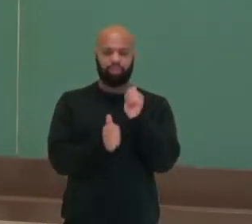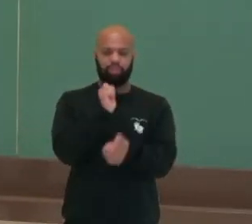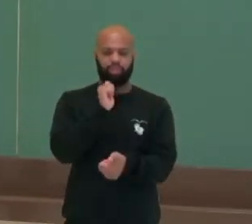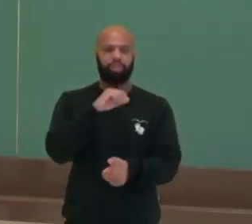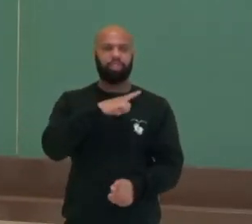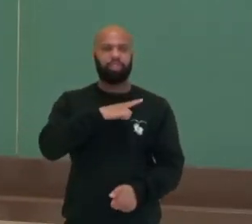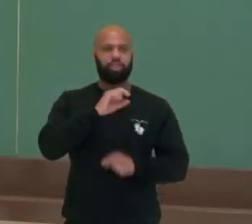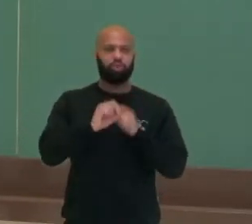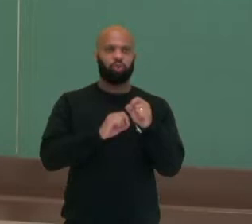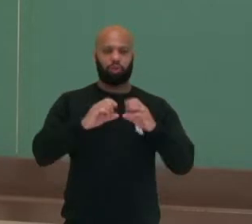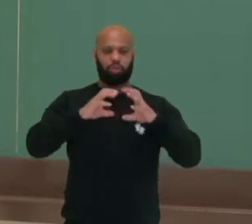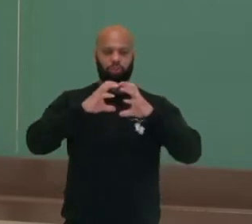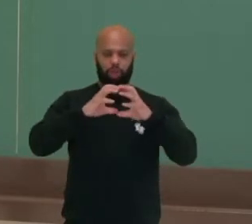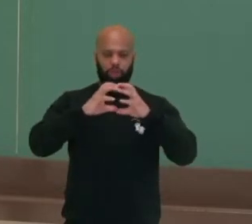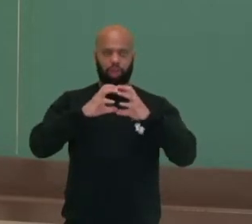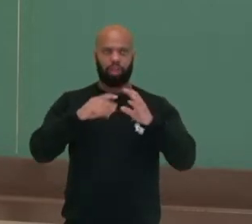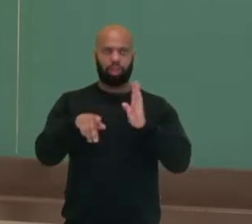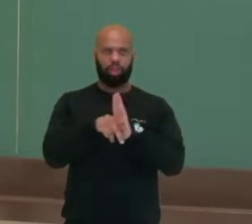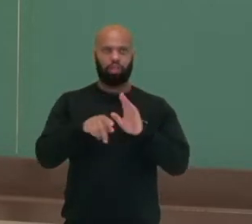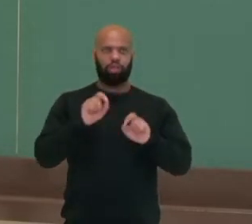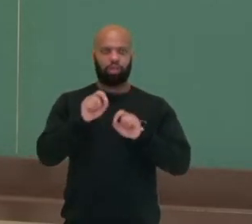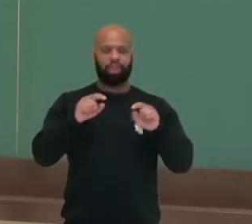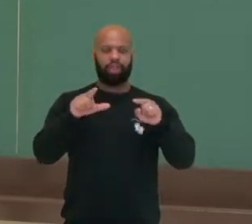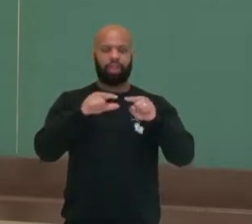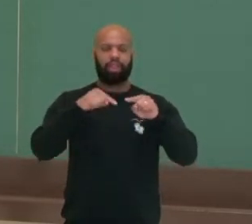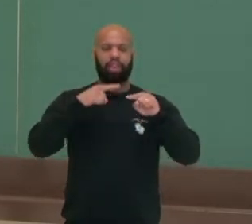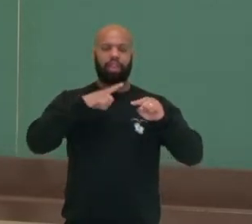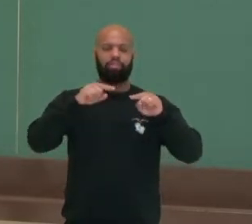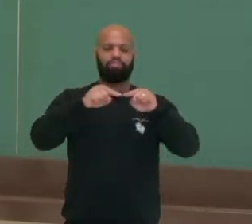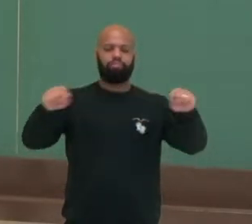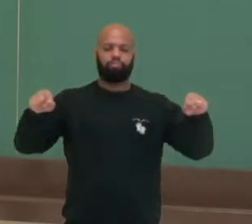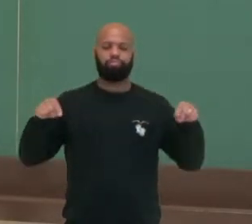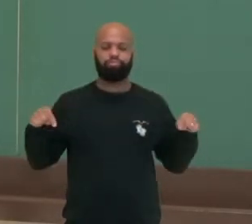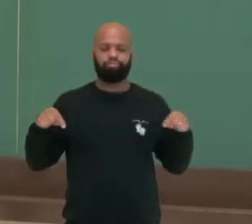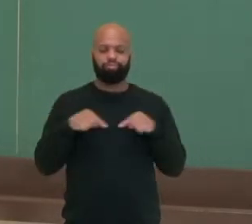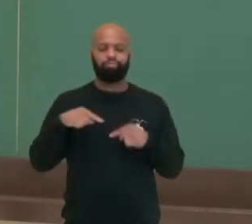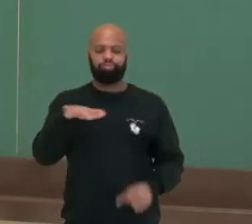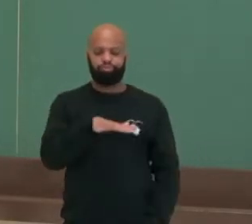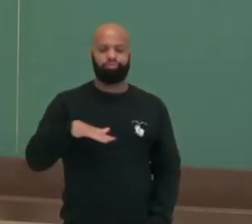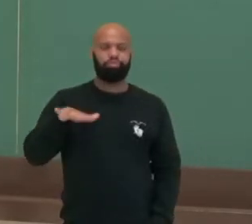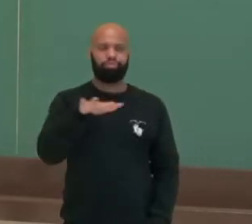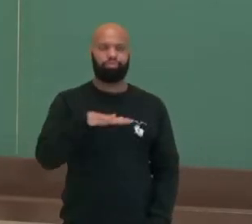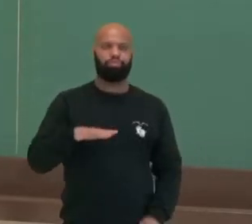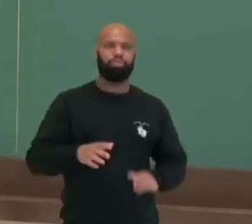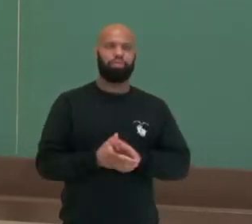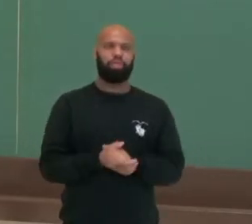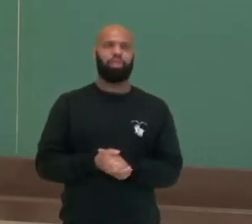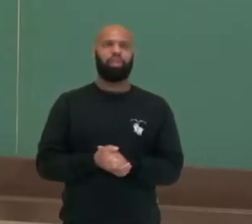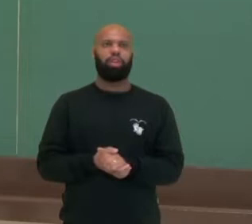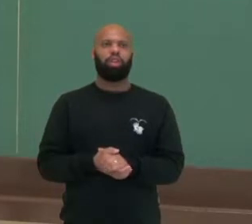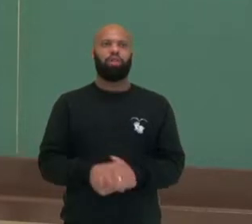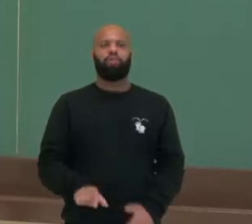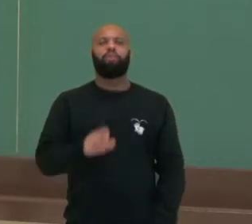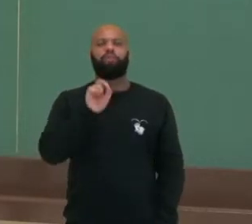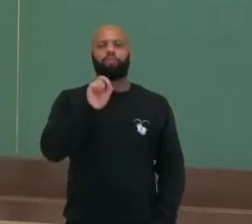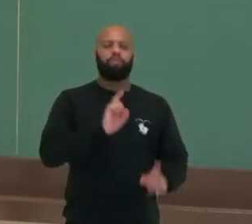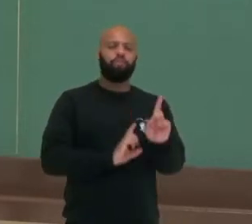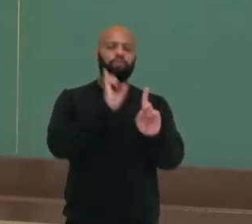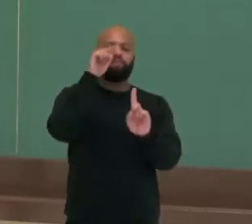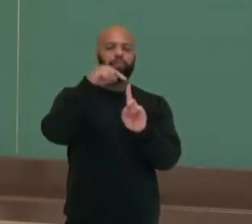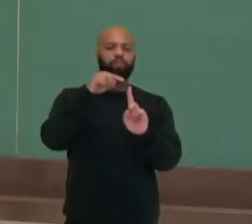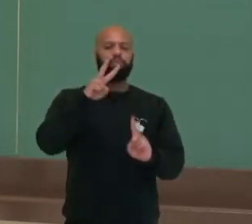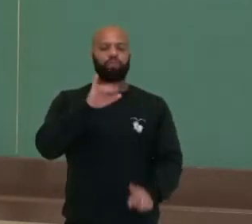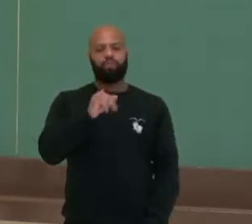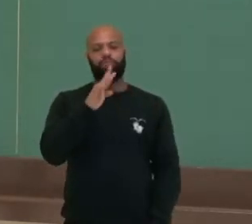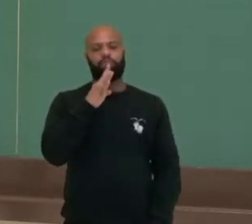com bolas numa determinada quadra, num determinado campo. Nosso objetivo, então, é